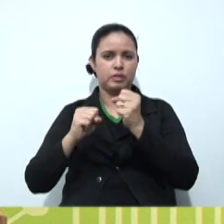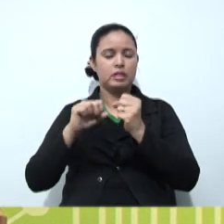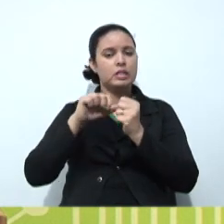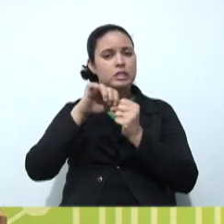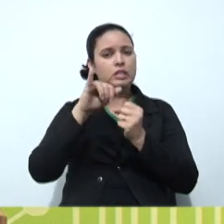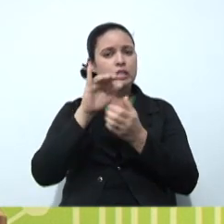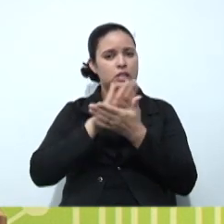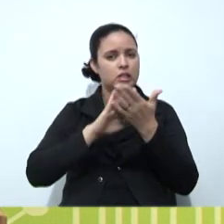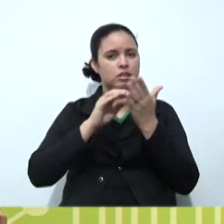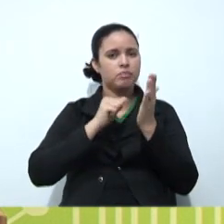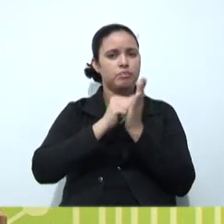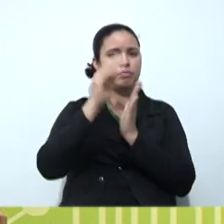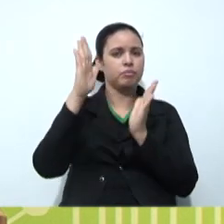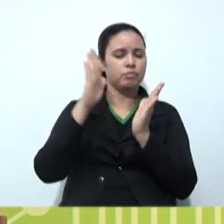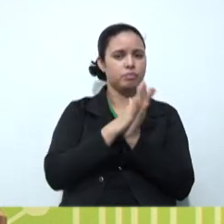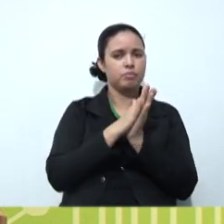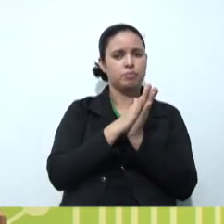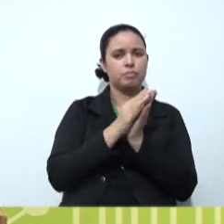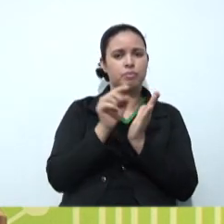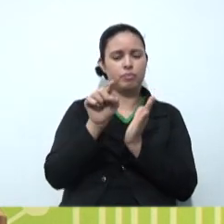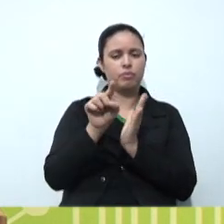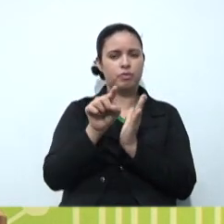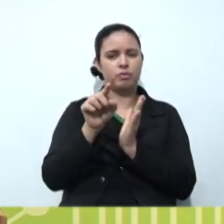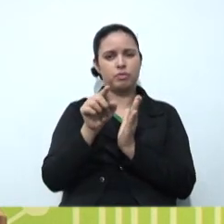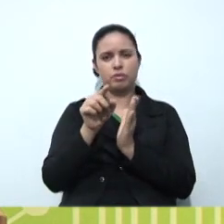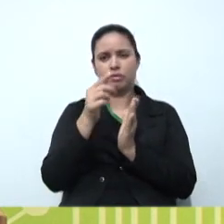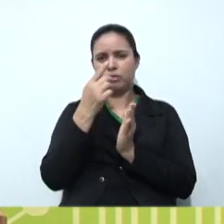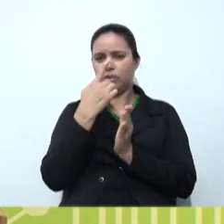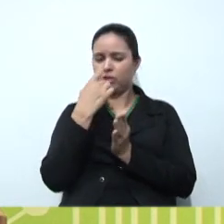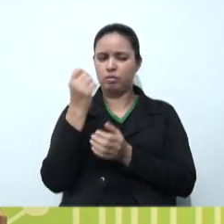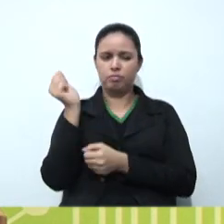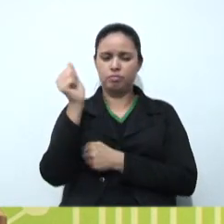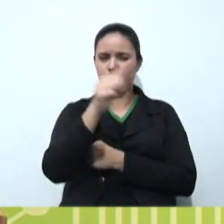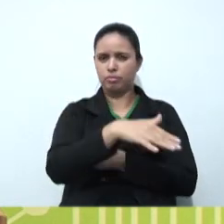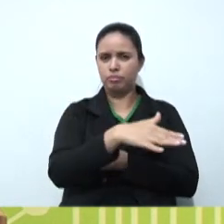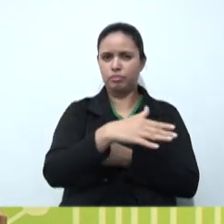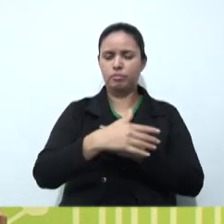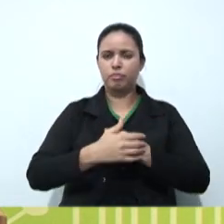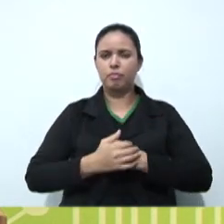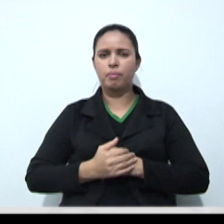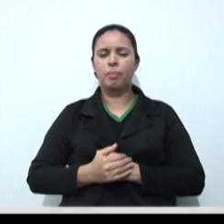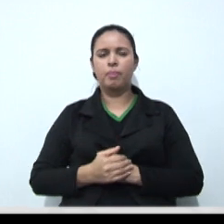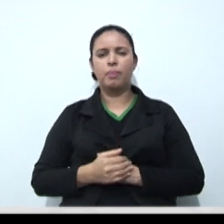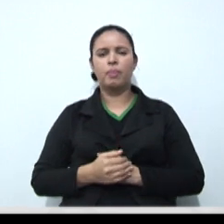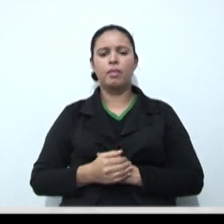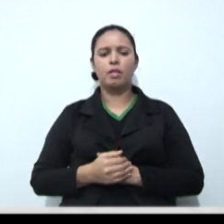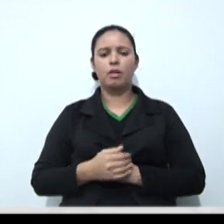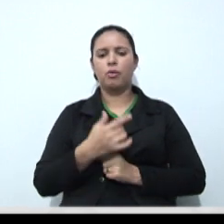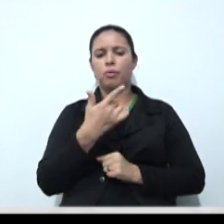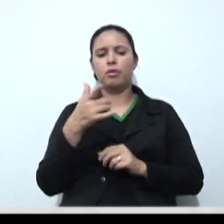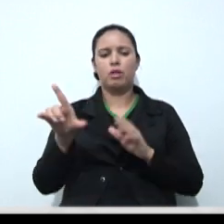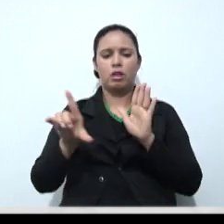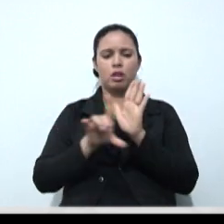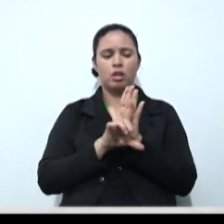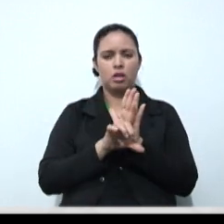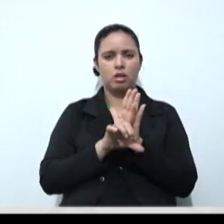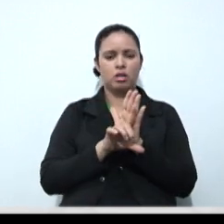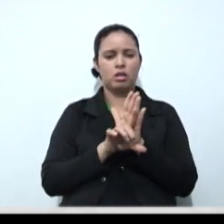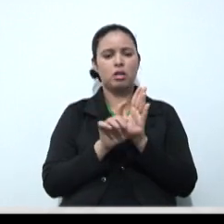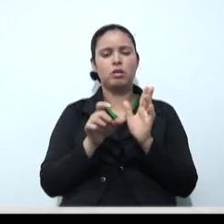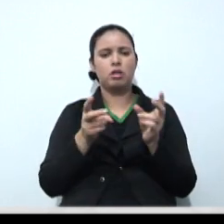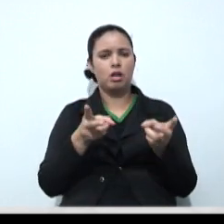multas pesadíssimas a quem simplesmente descartar na natureza. Vamos falar de outra lei, a lei da